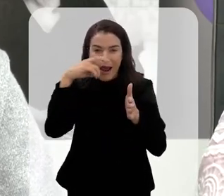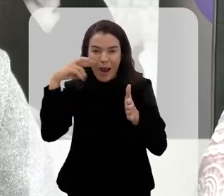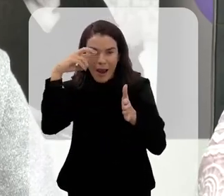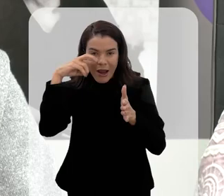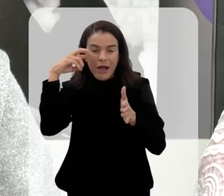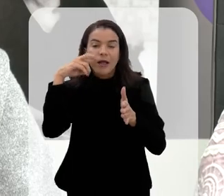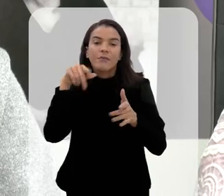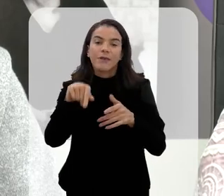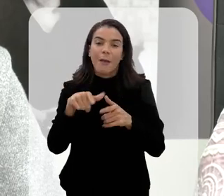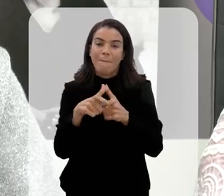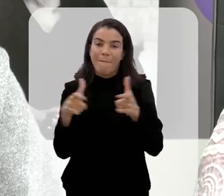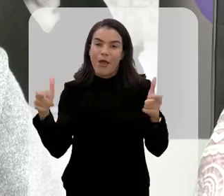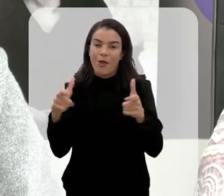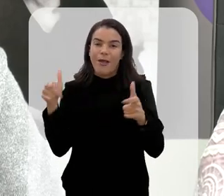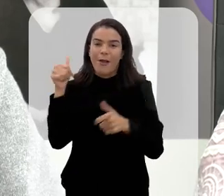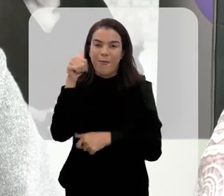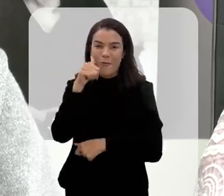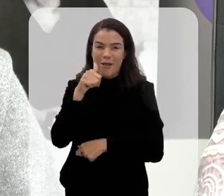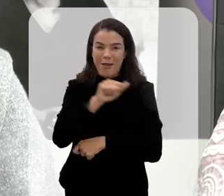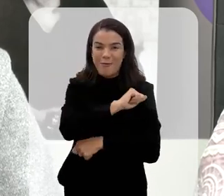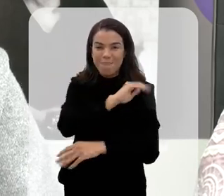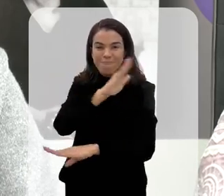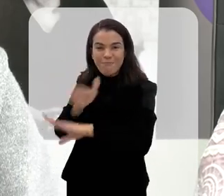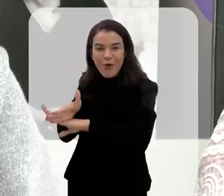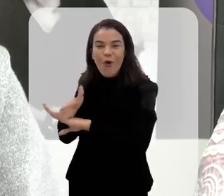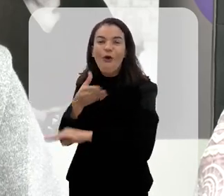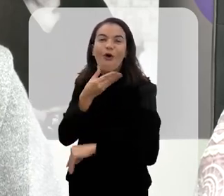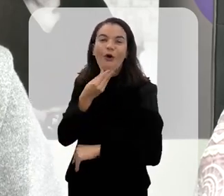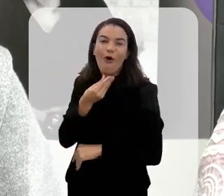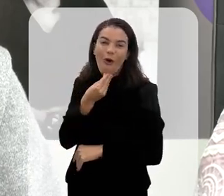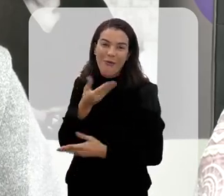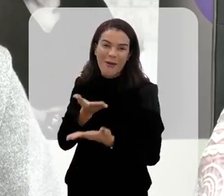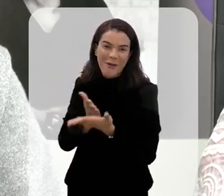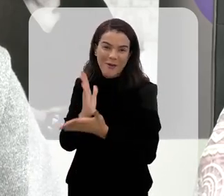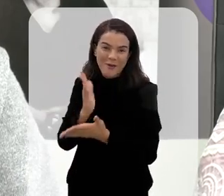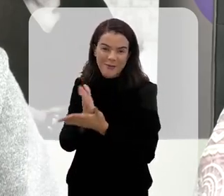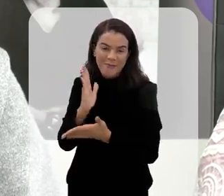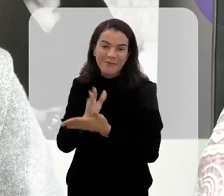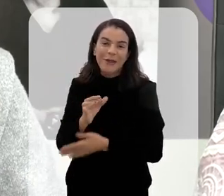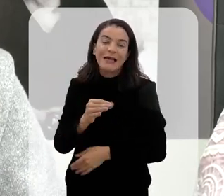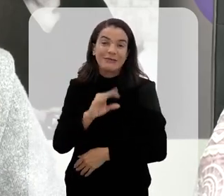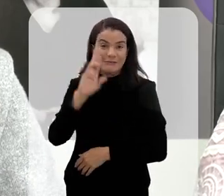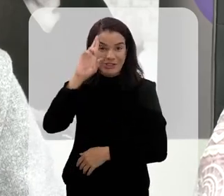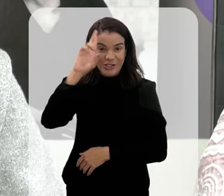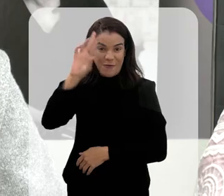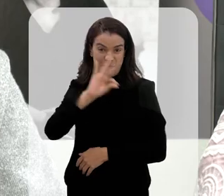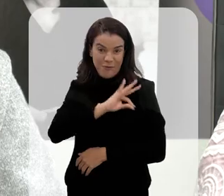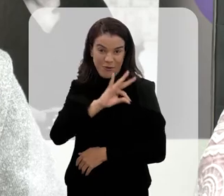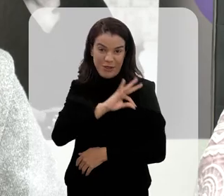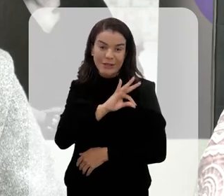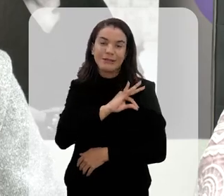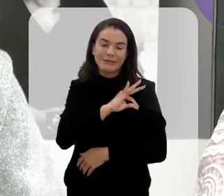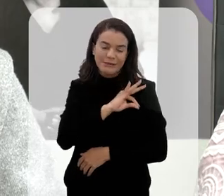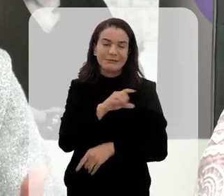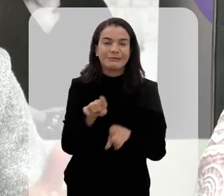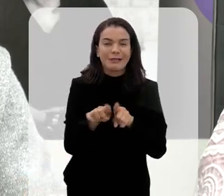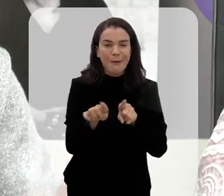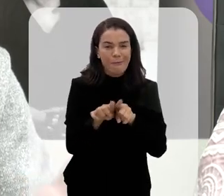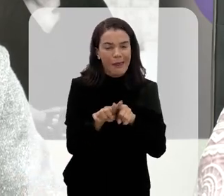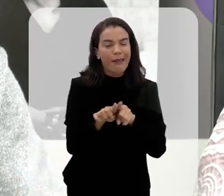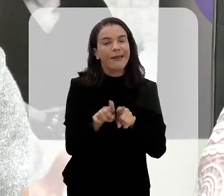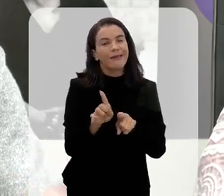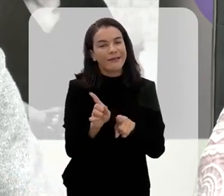por exemplo, as peritas são mais mulheres do que homens, né? Que foram aprovadas. No concurso de delegado também, um pouco,